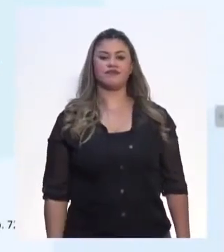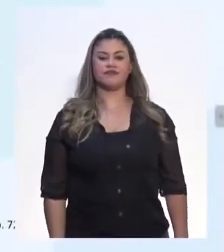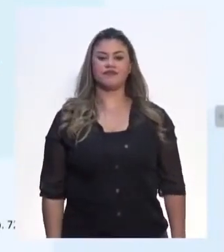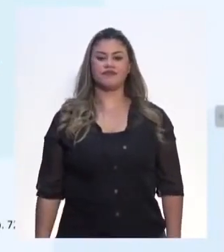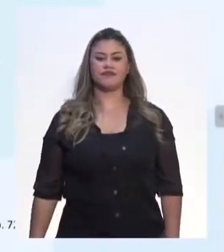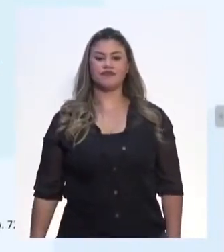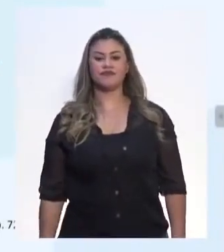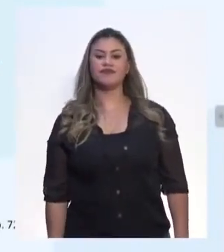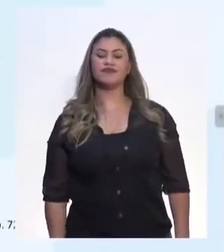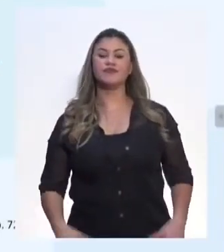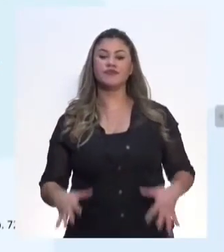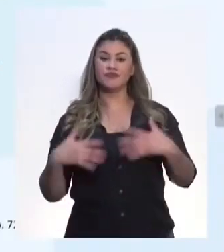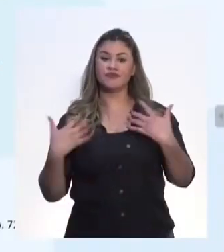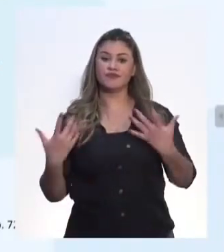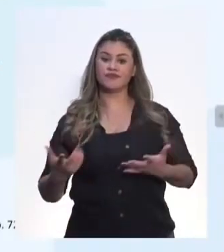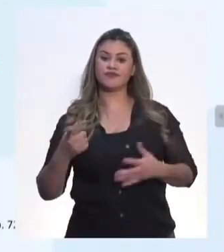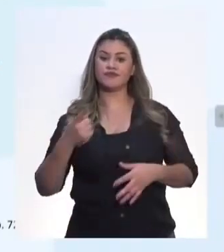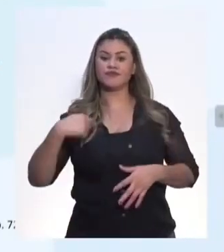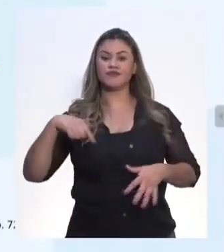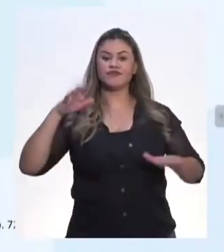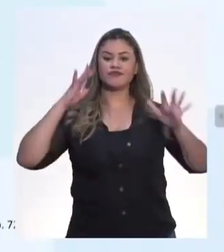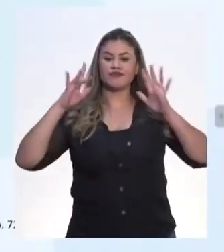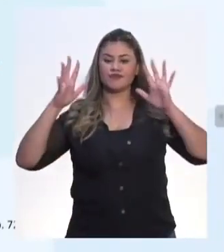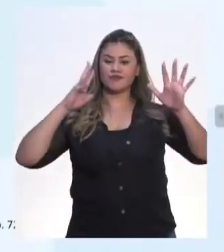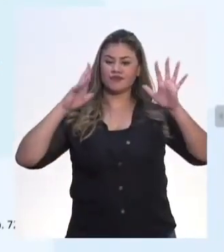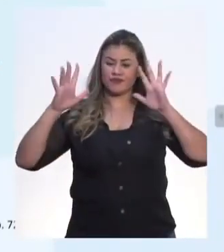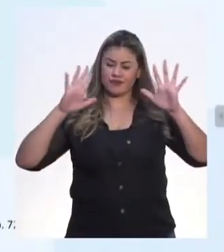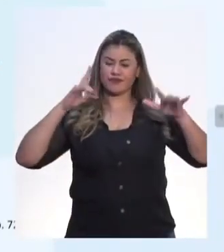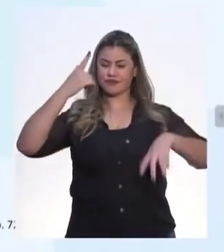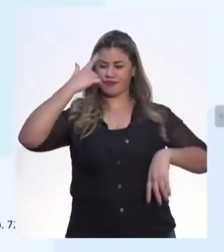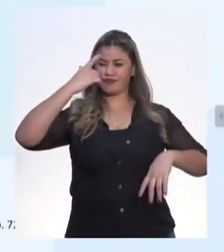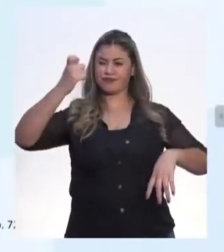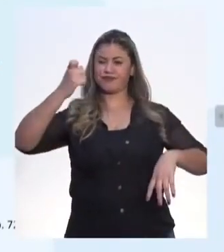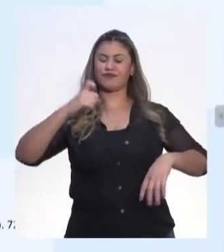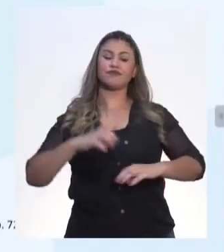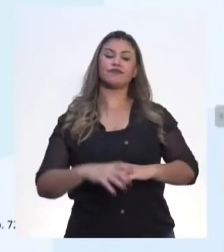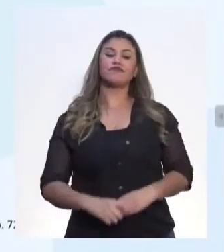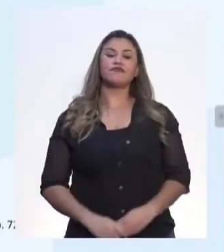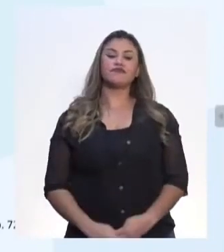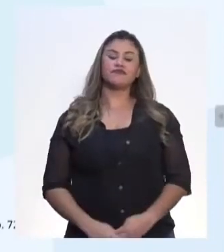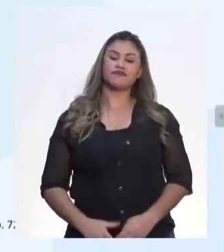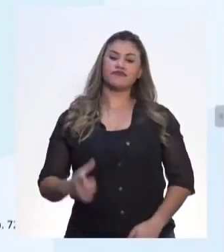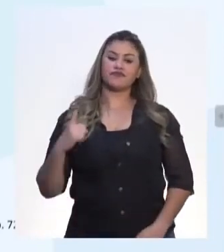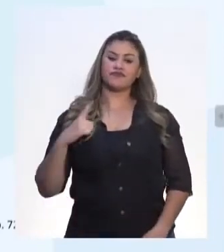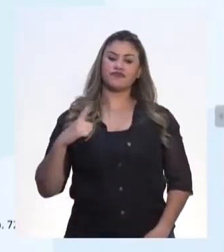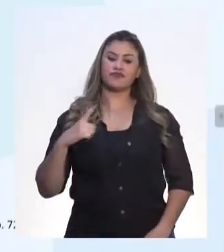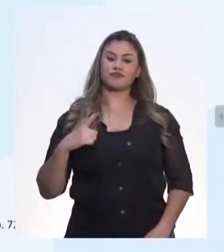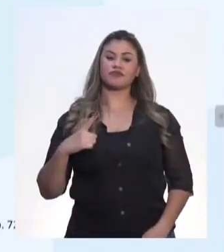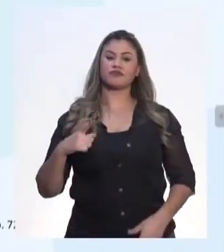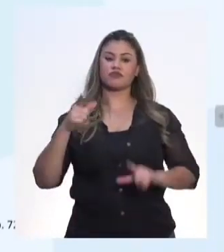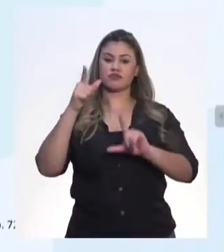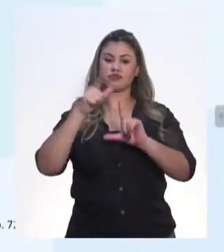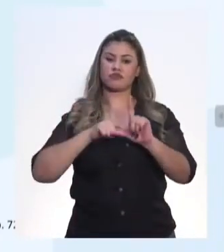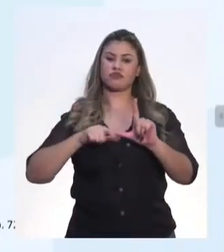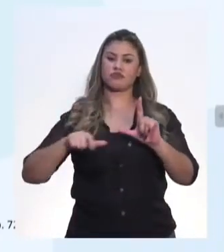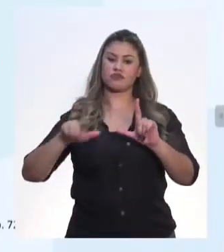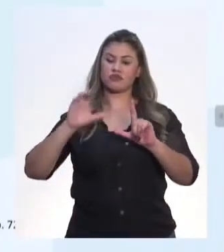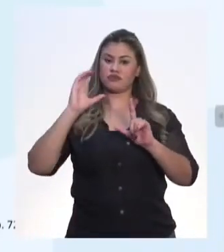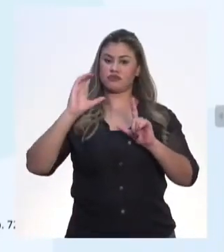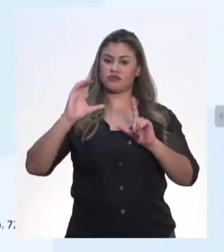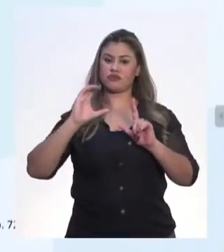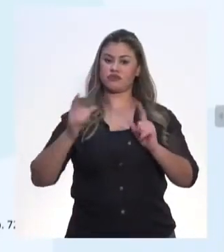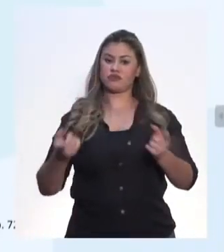eu posso pensar o seguinte aí, numa ideia, né? Eu vou montar um ângulo C. O ângulo C ali, ó,